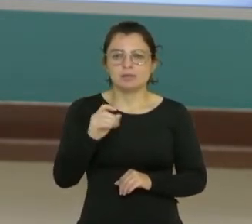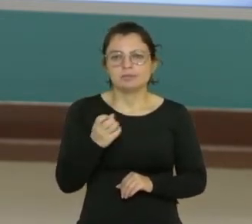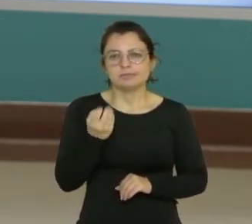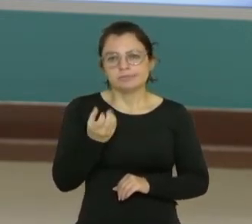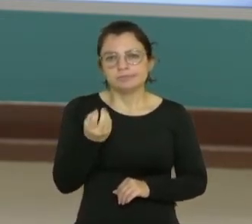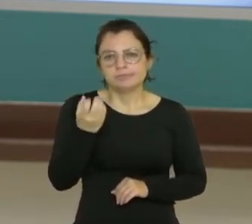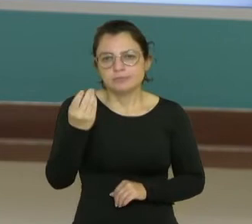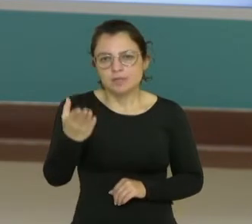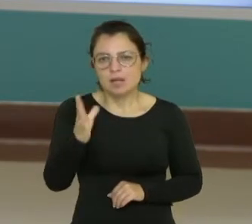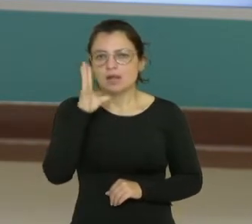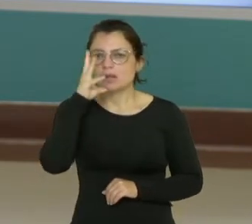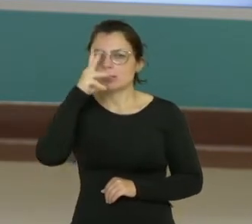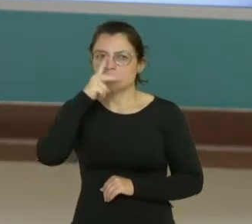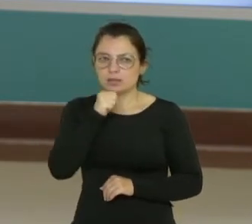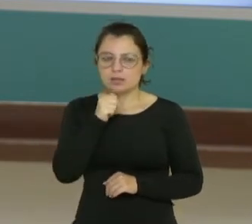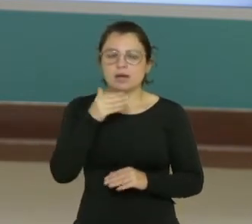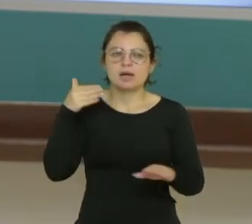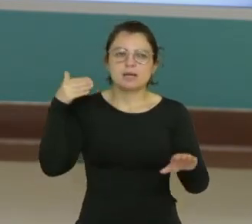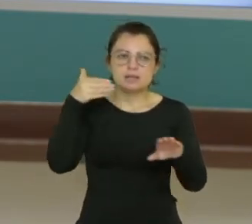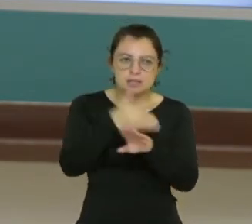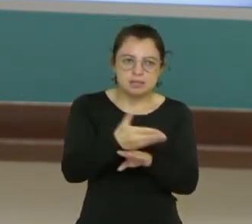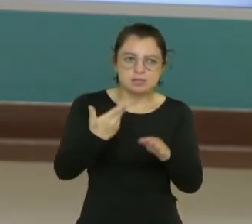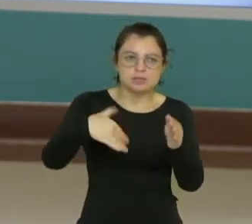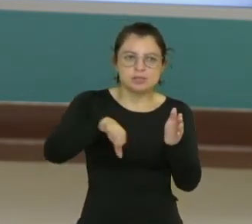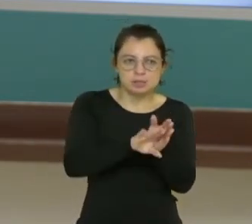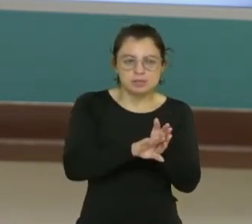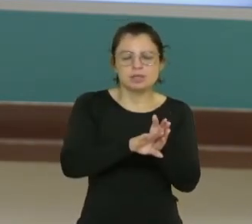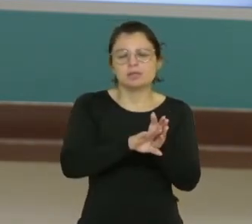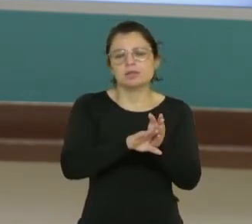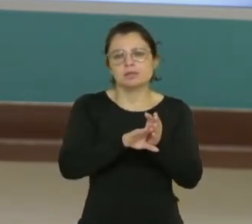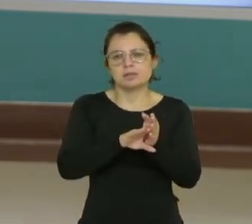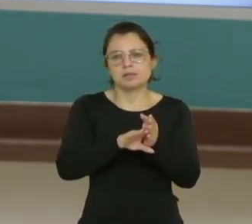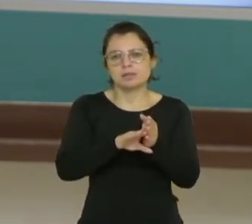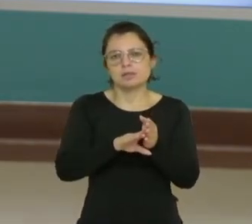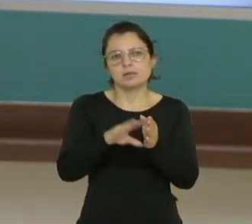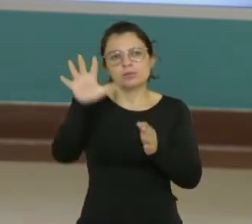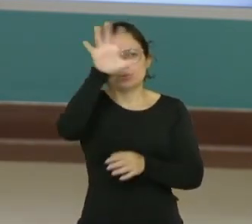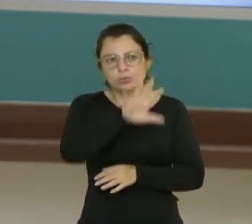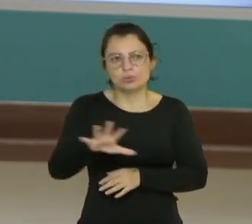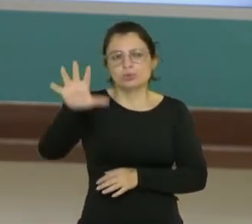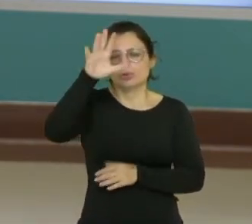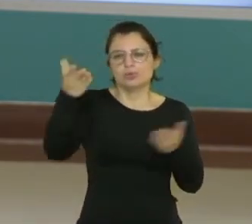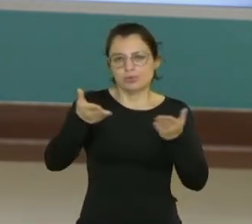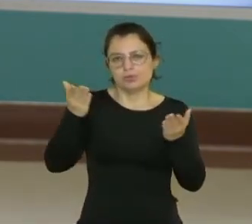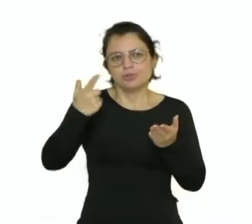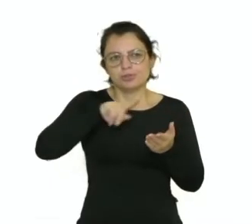até a ocupação, então, de todo o território onde hoje é o Brasil, tá?